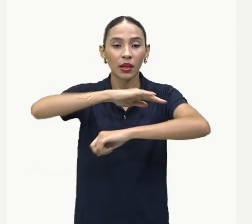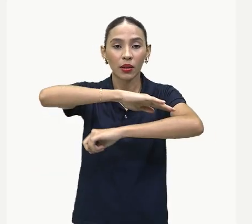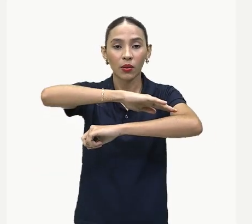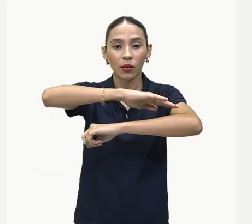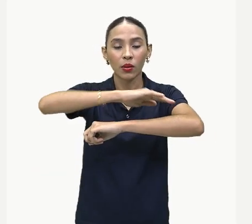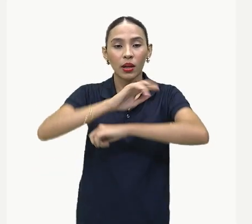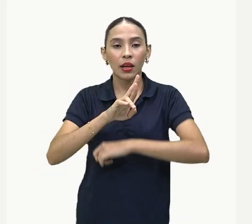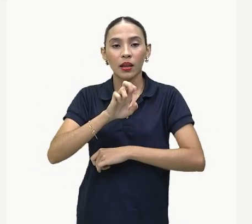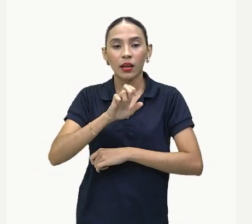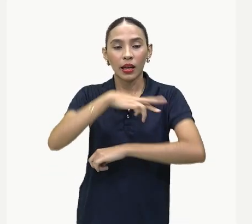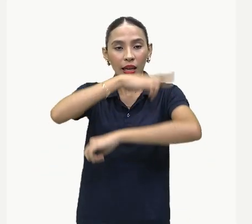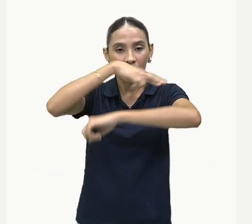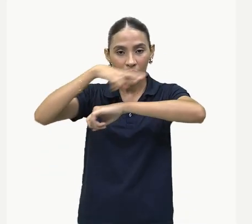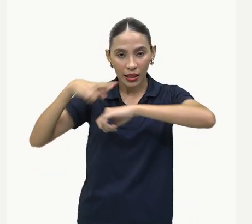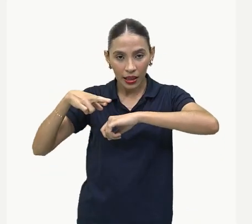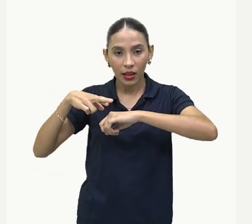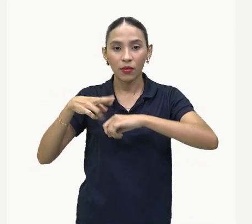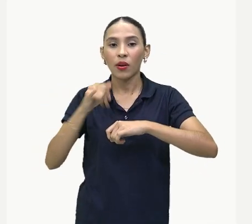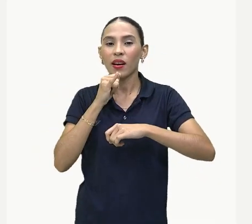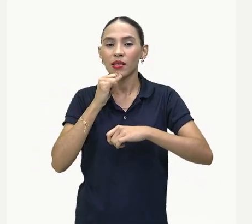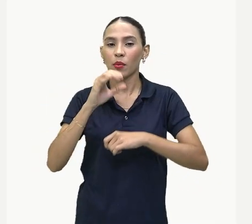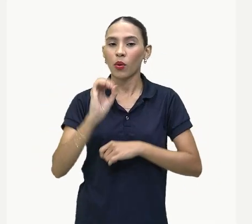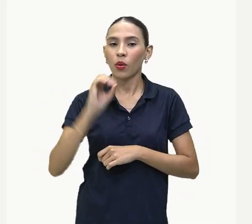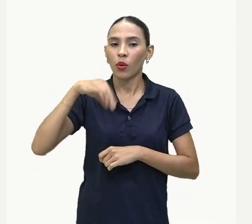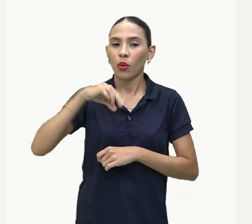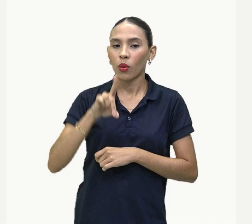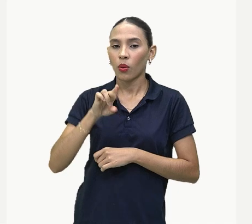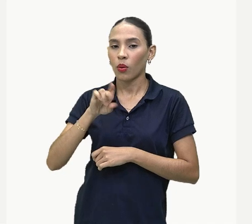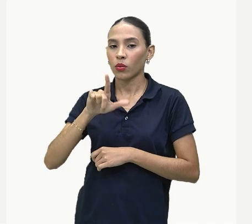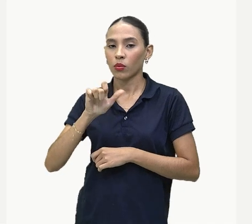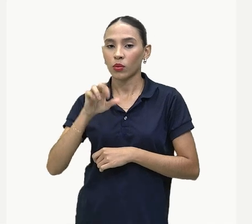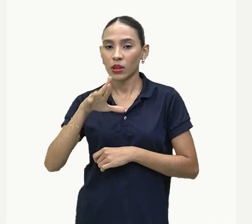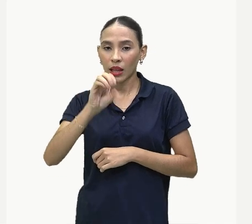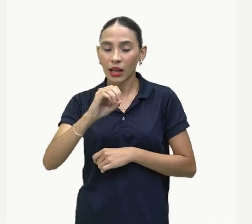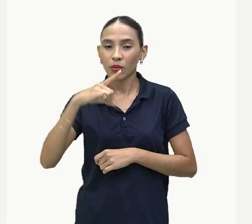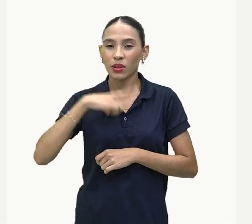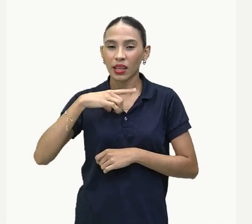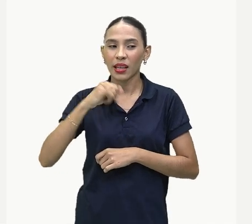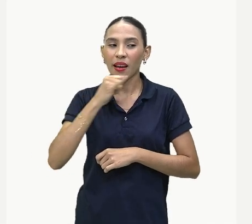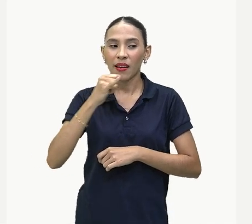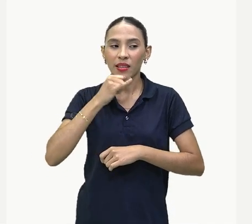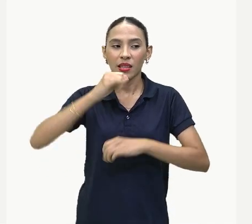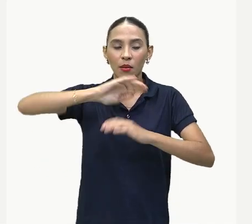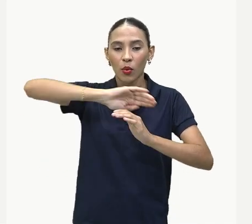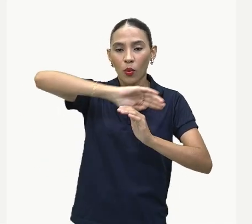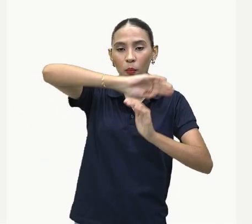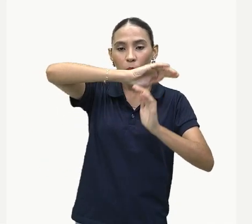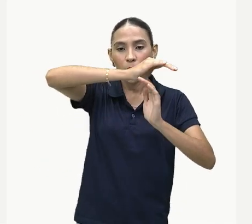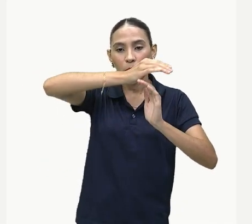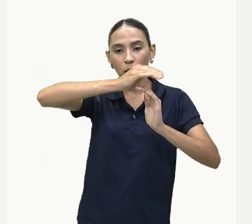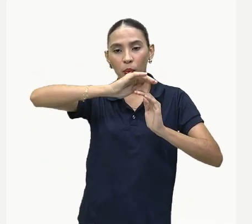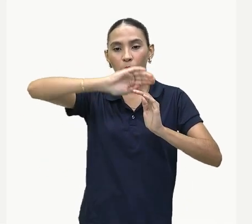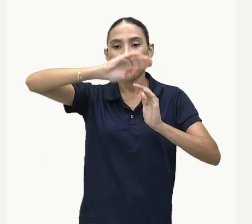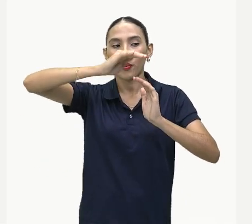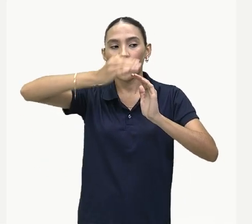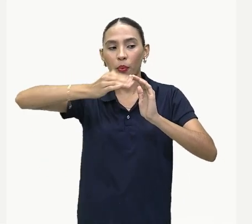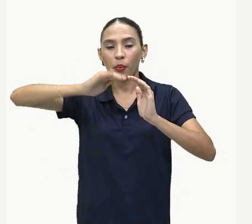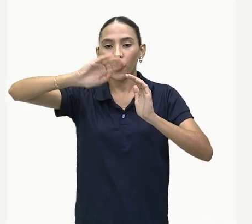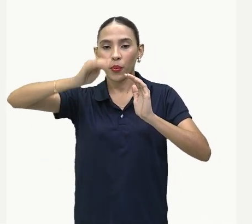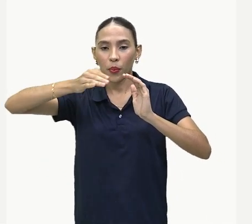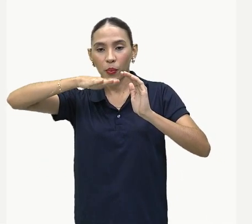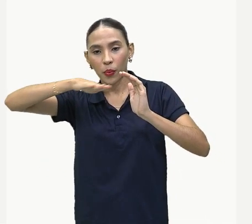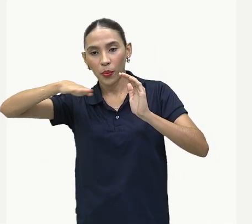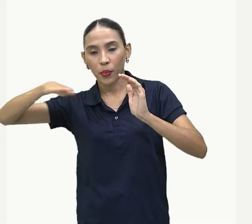relevo ondulado, que é formado por topos arredondados ou planos,